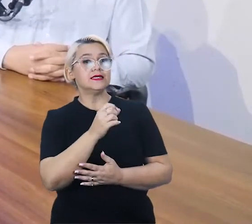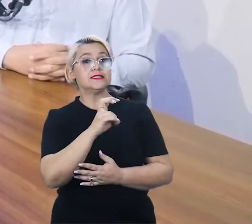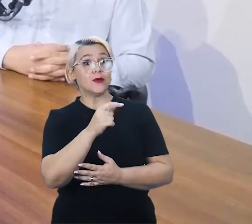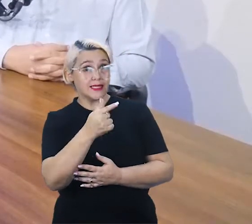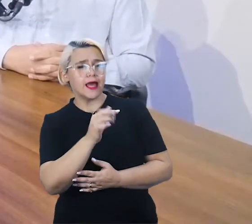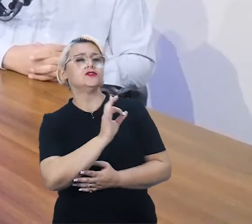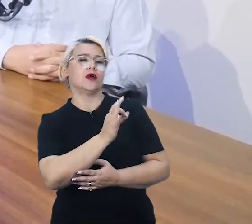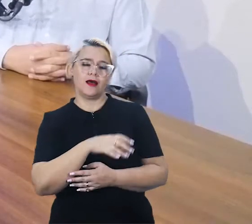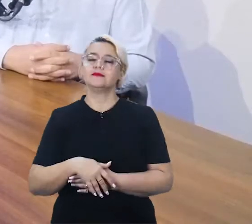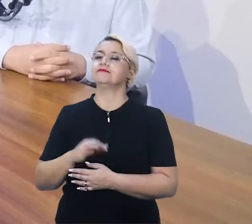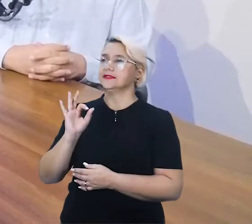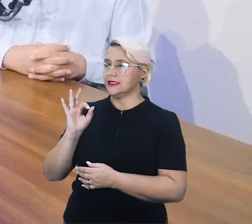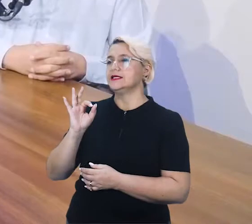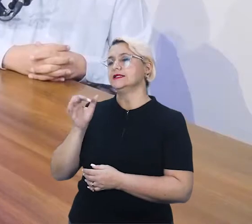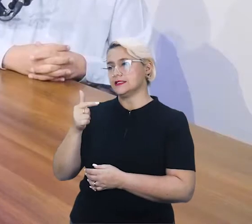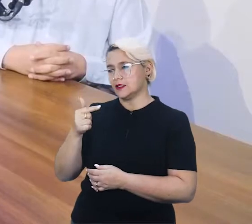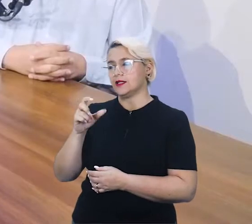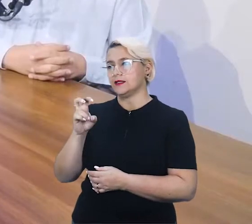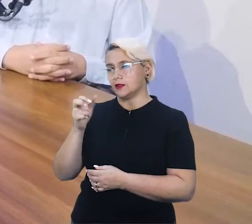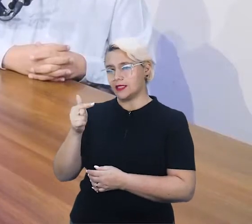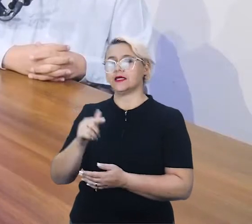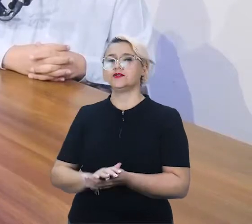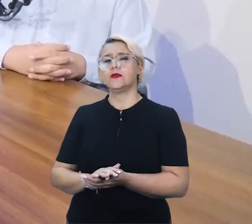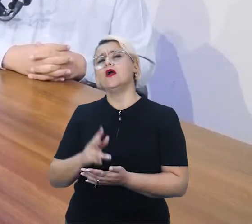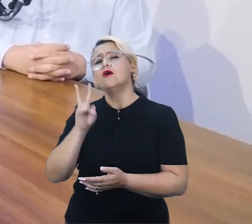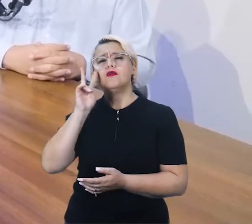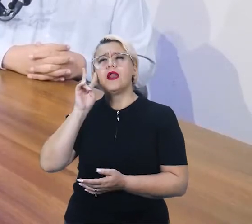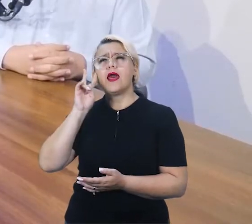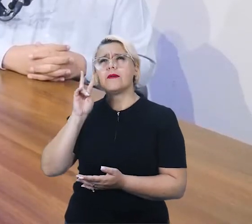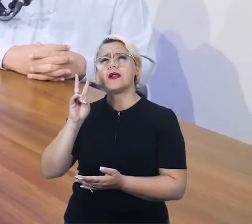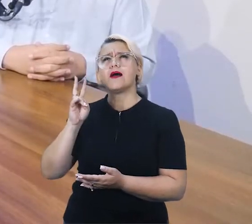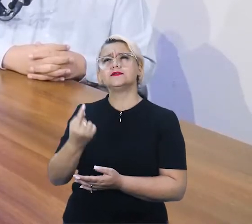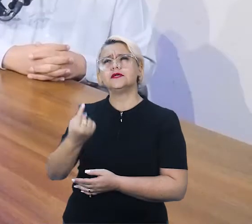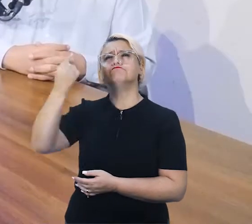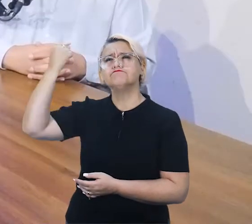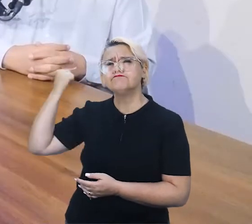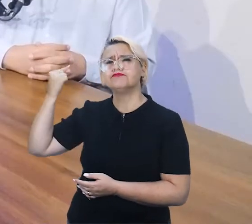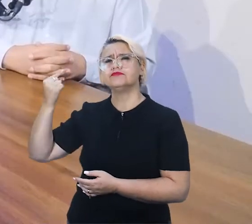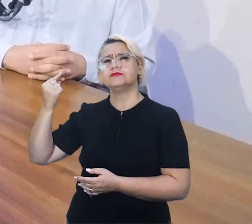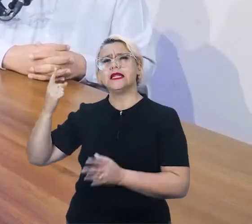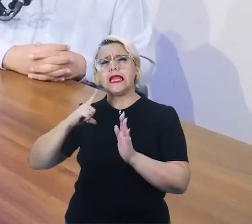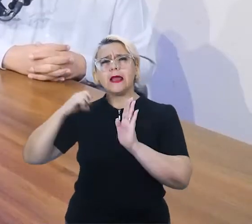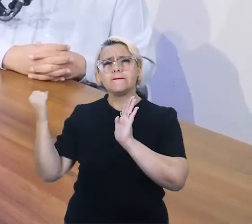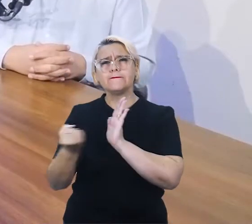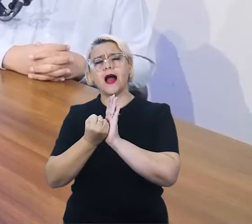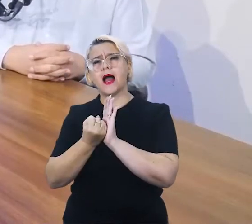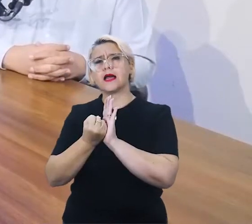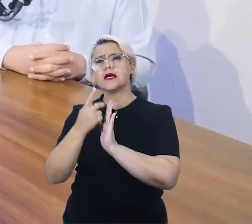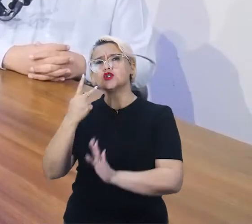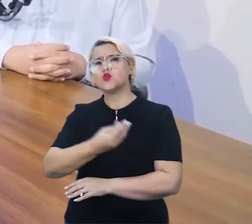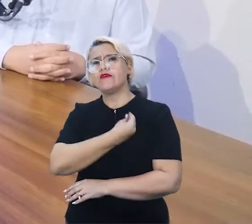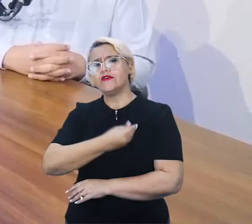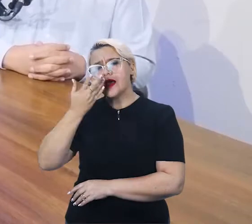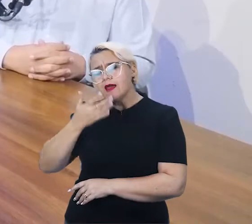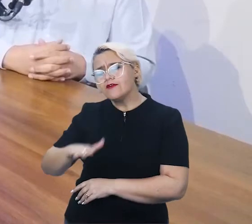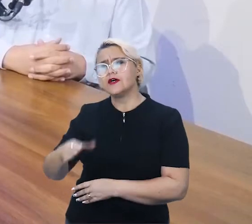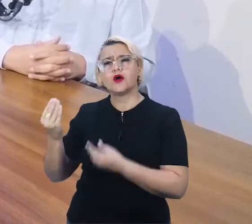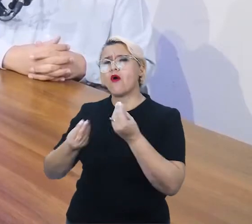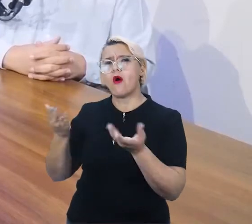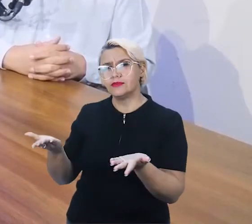57, isso. é. Quais as recordações, assim, que te marcaram na infância?